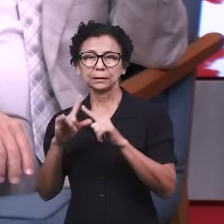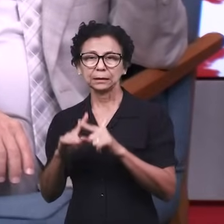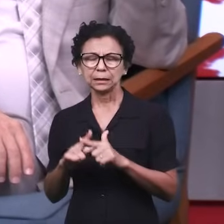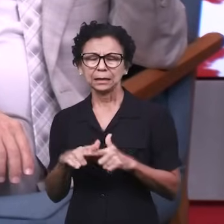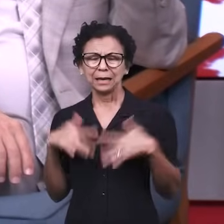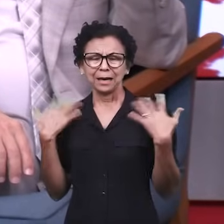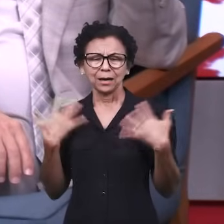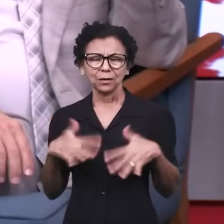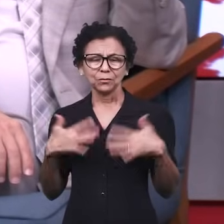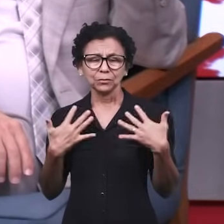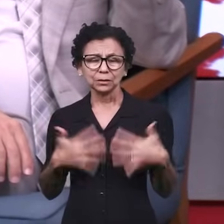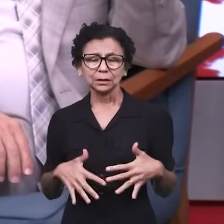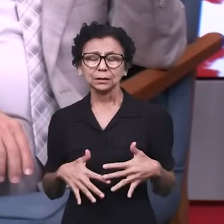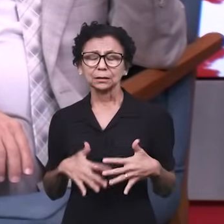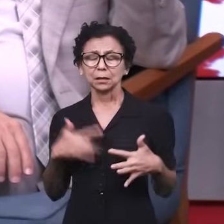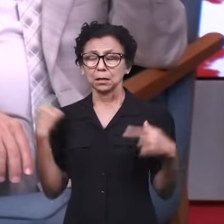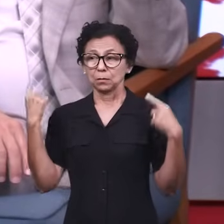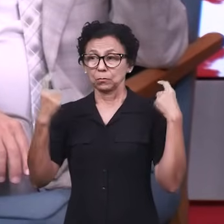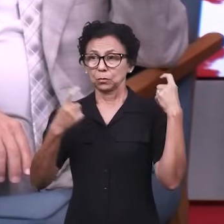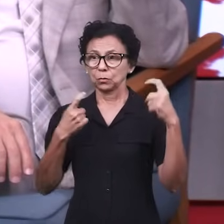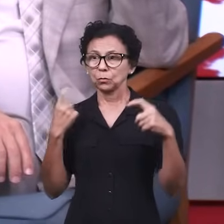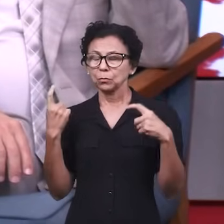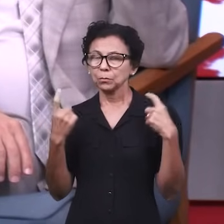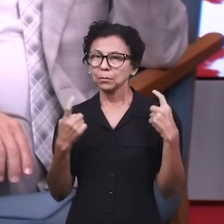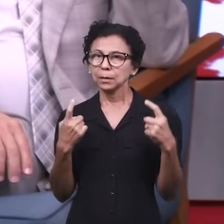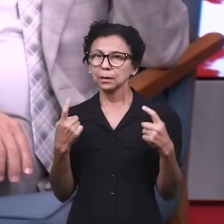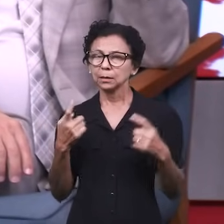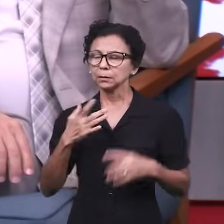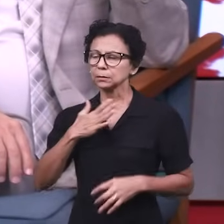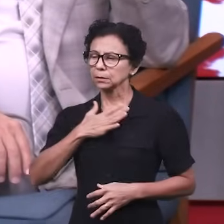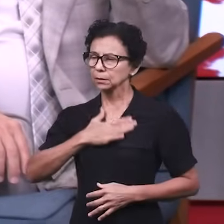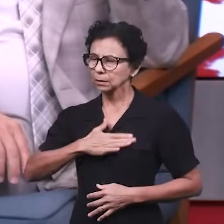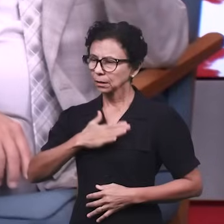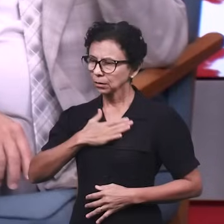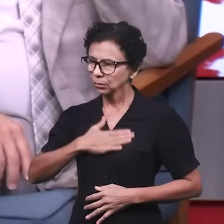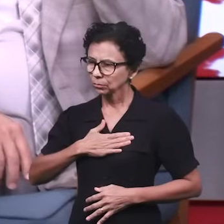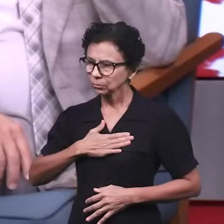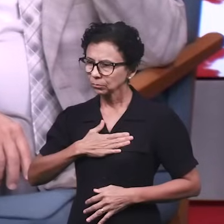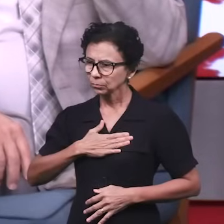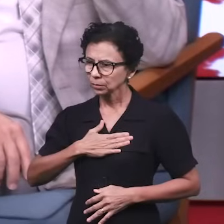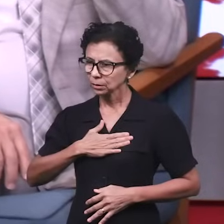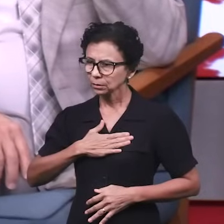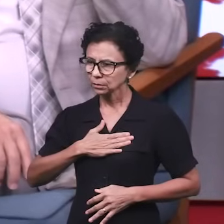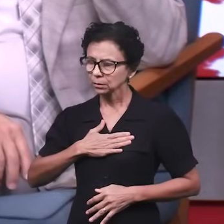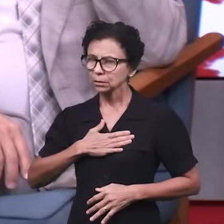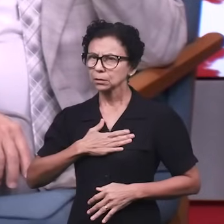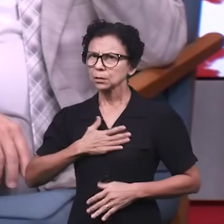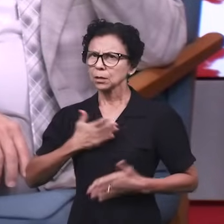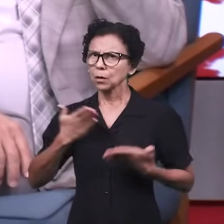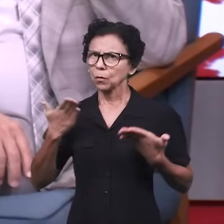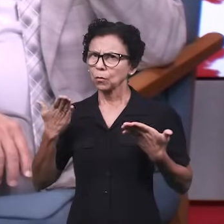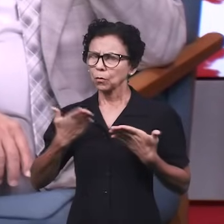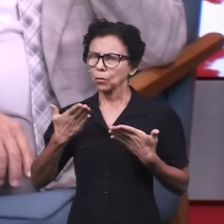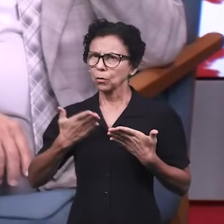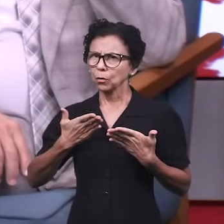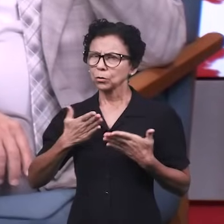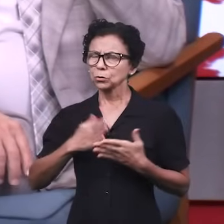descansa em mim, porque ainda hoje estarei enviando